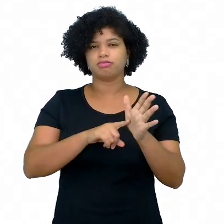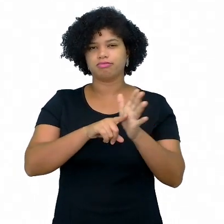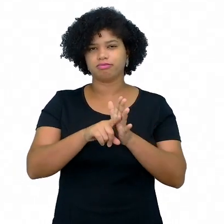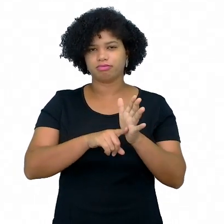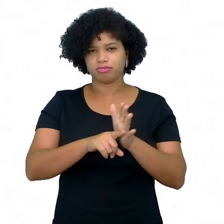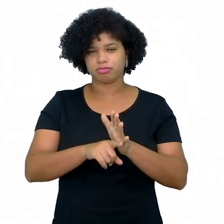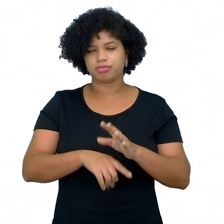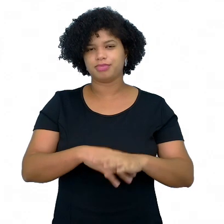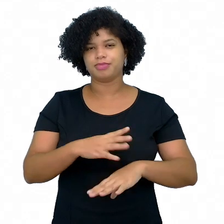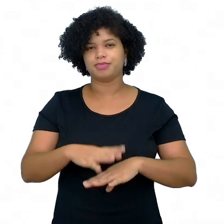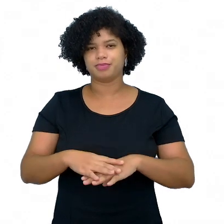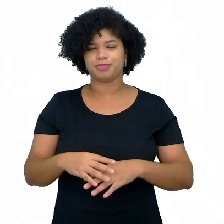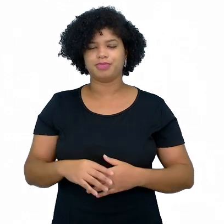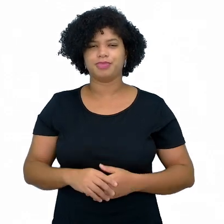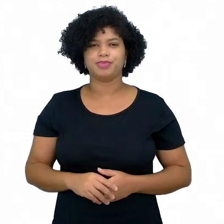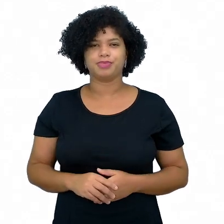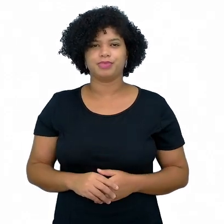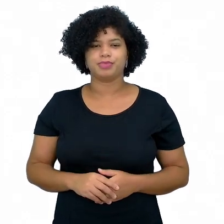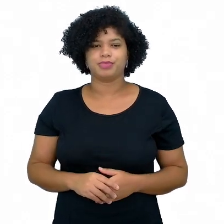investigação matemática.